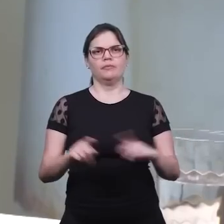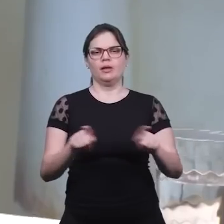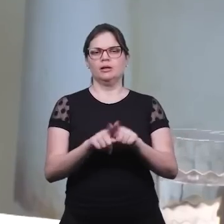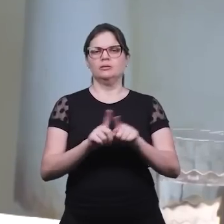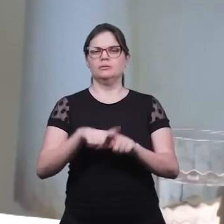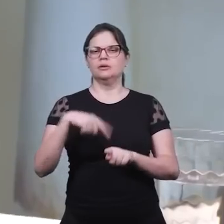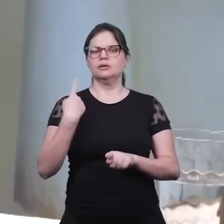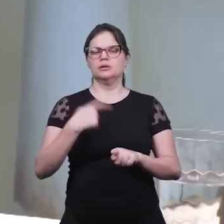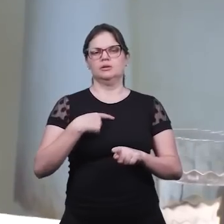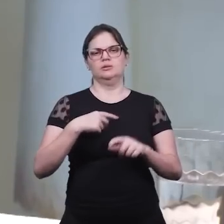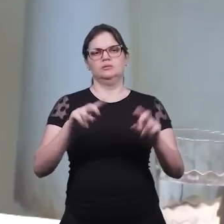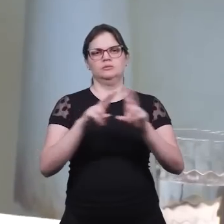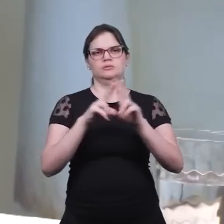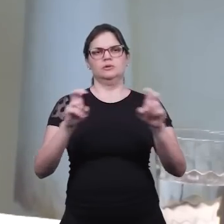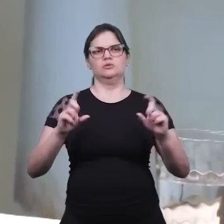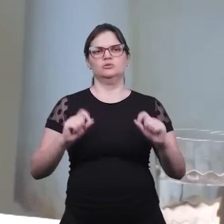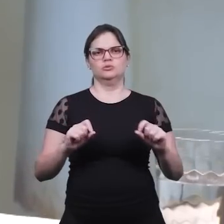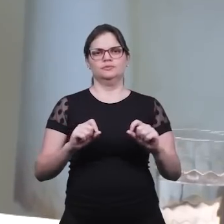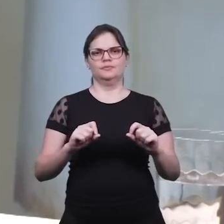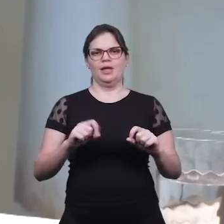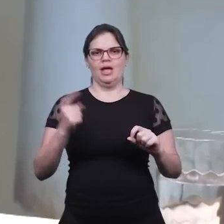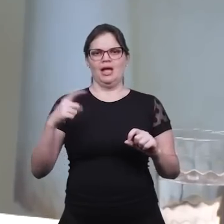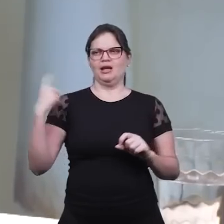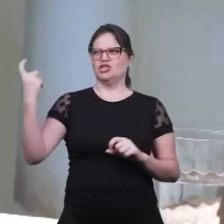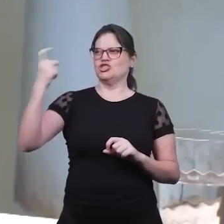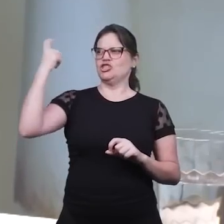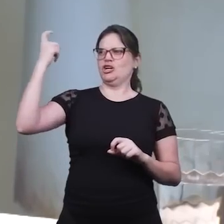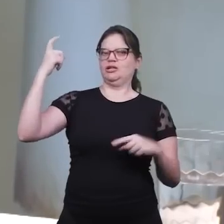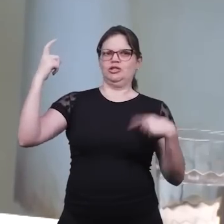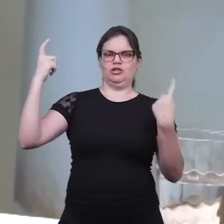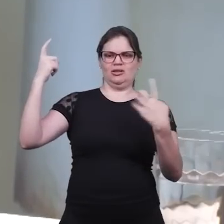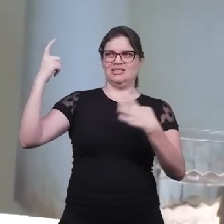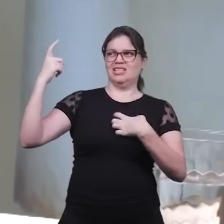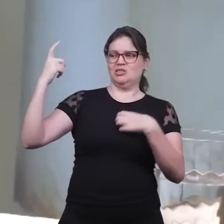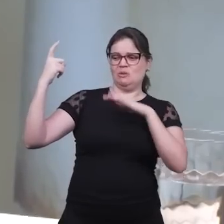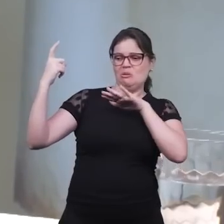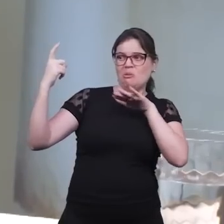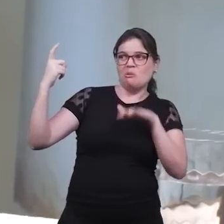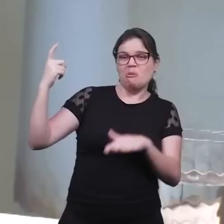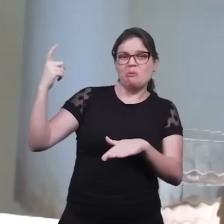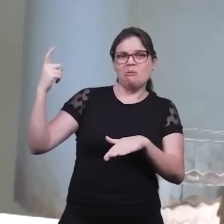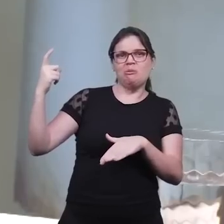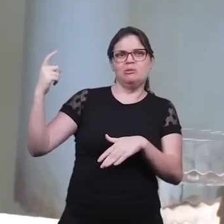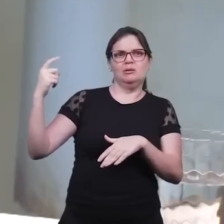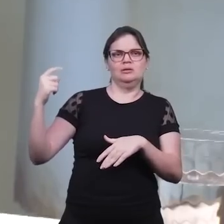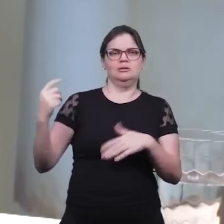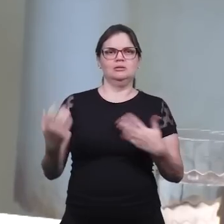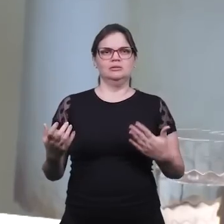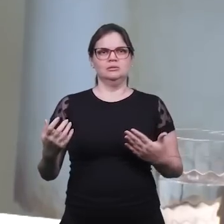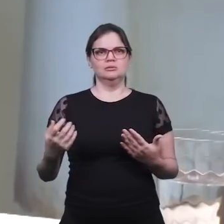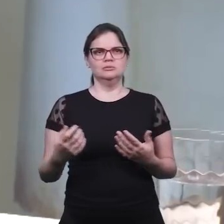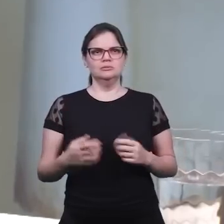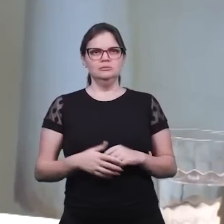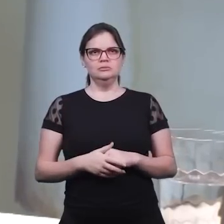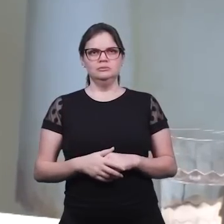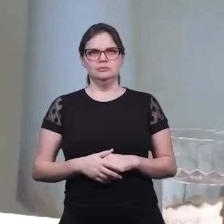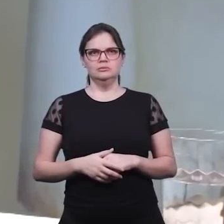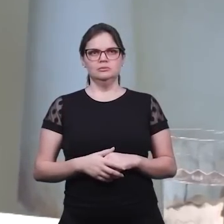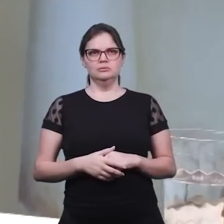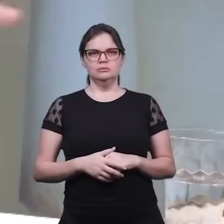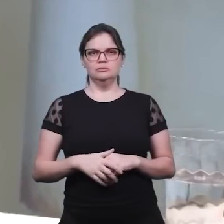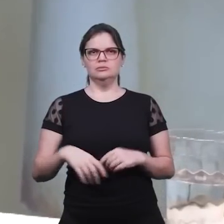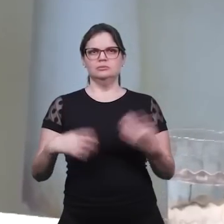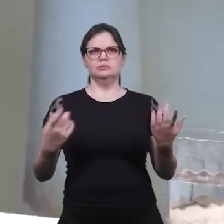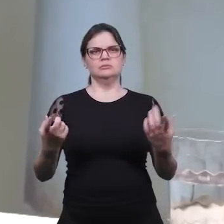sobre que ele sentiu como gafanhotos pequenos, nós somos muito pequenos. Essa cidade que nós vamos conquistar, Canaã, mora